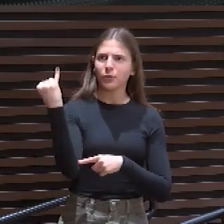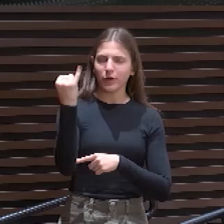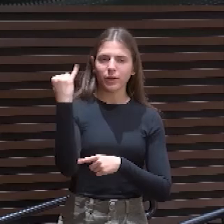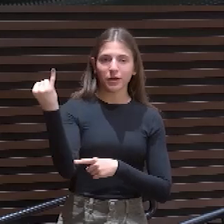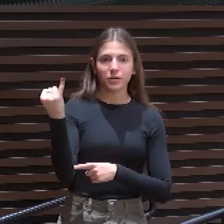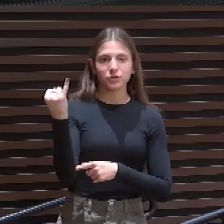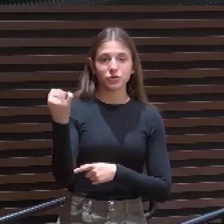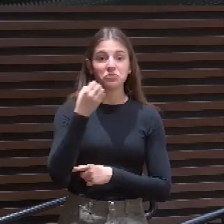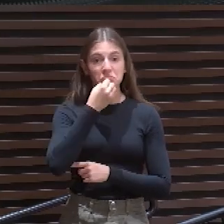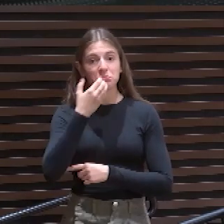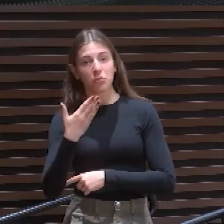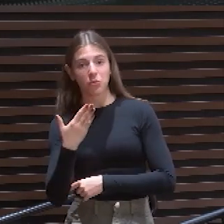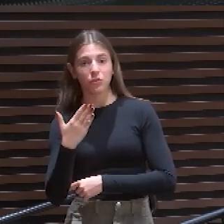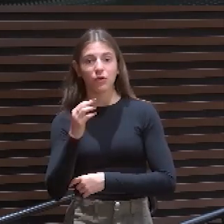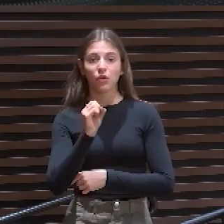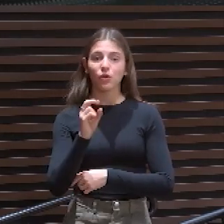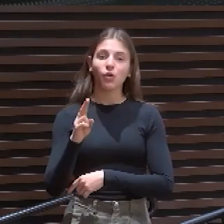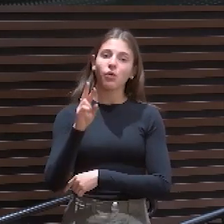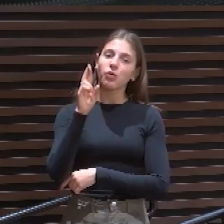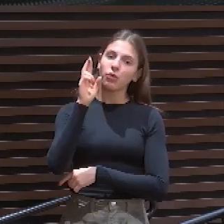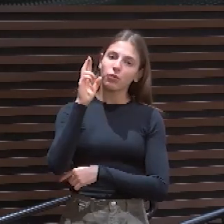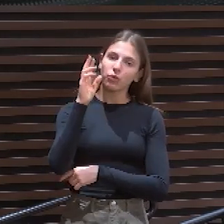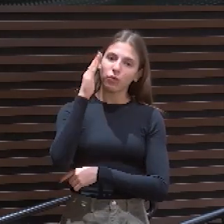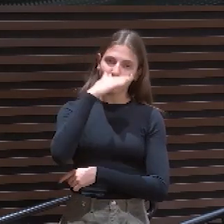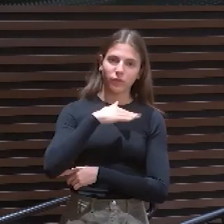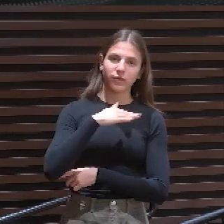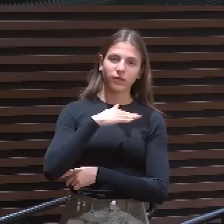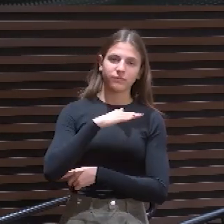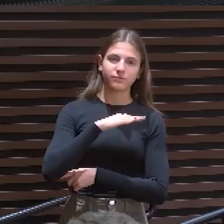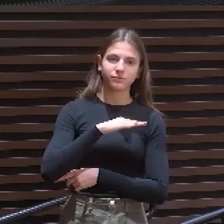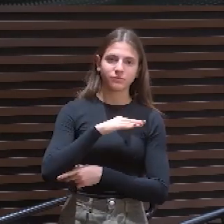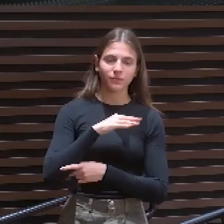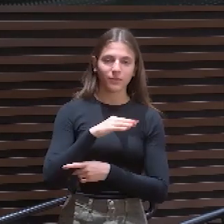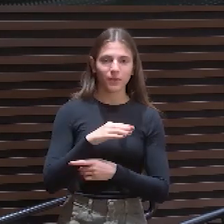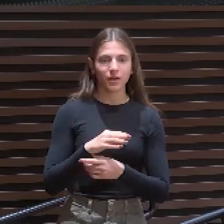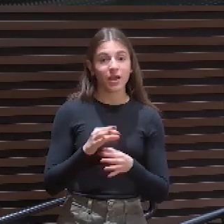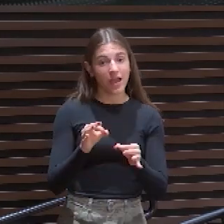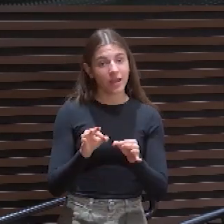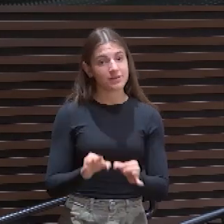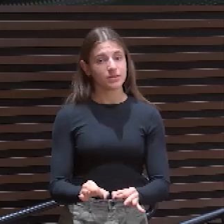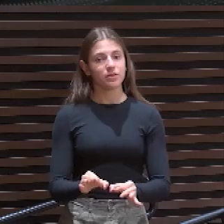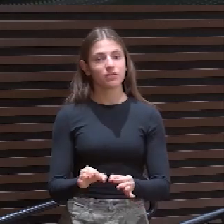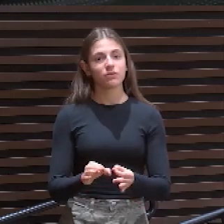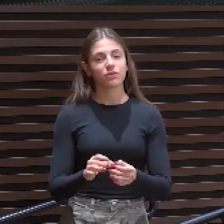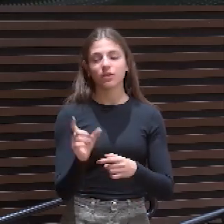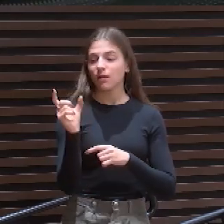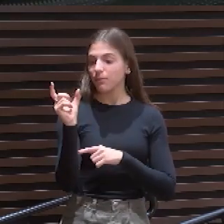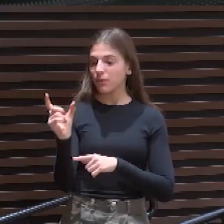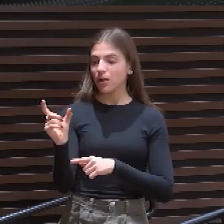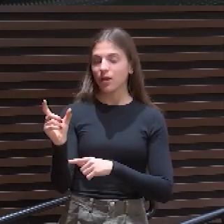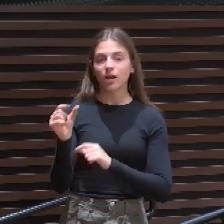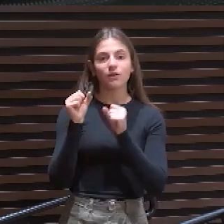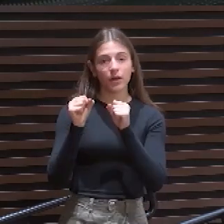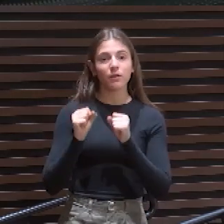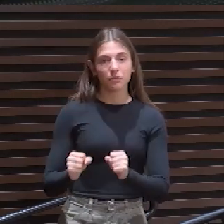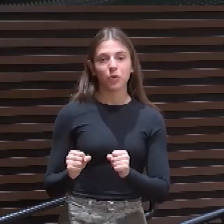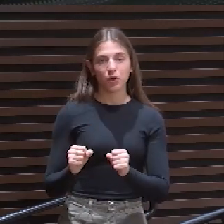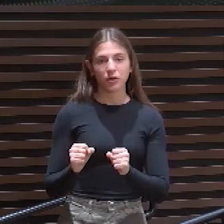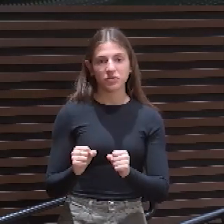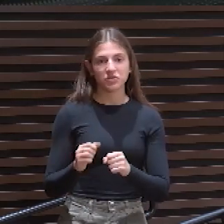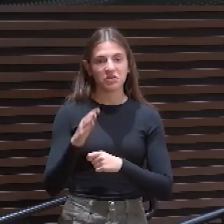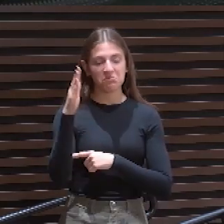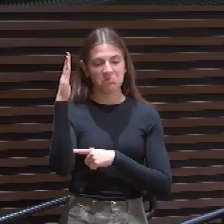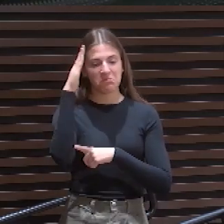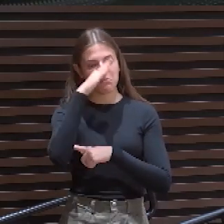seja negativa ou positivamente. De fato, é certo que a palavra pode amaldiçoar e adoecer